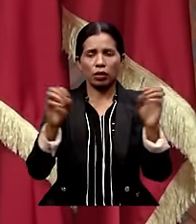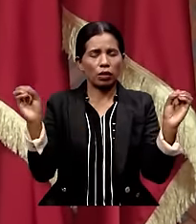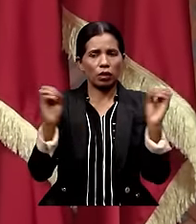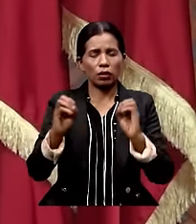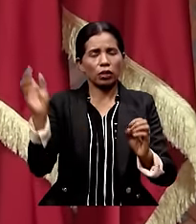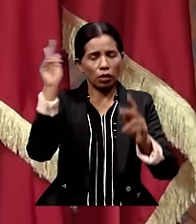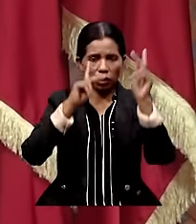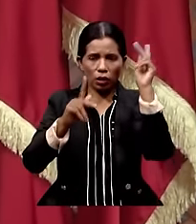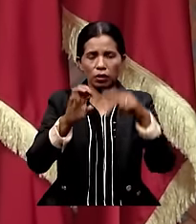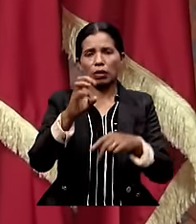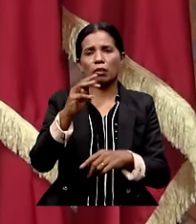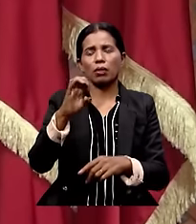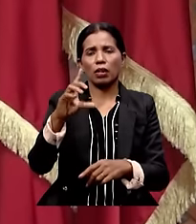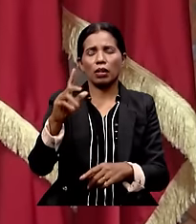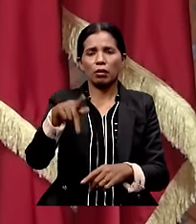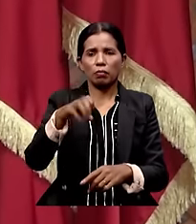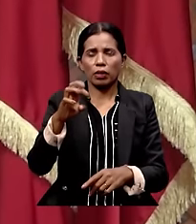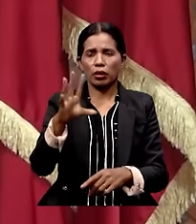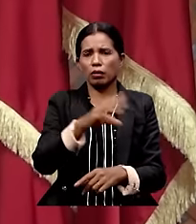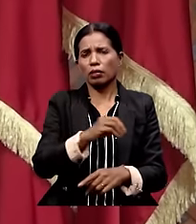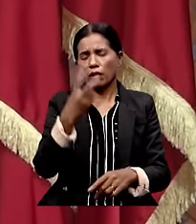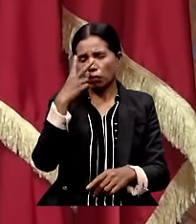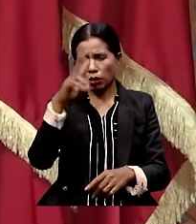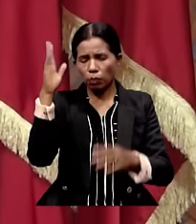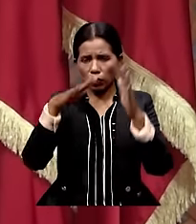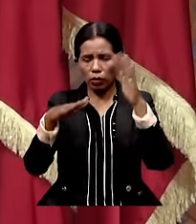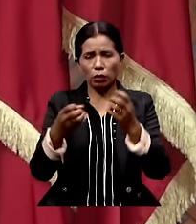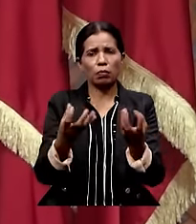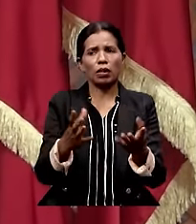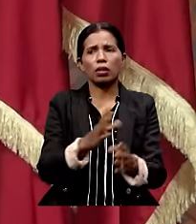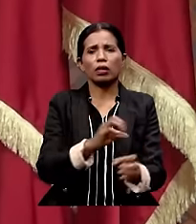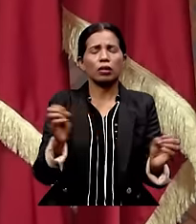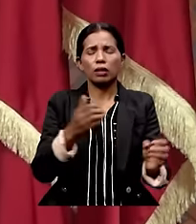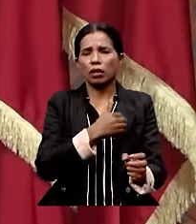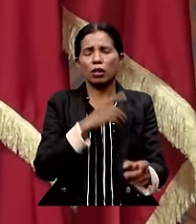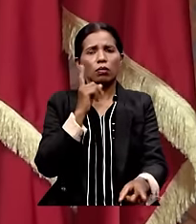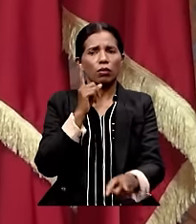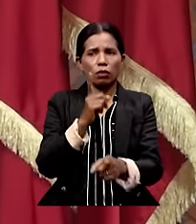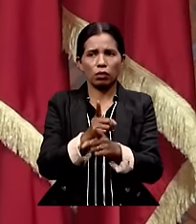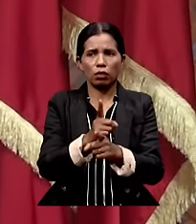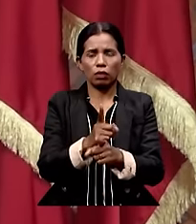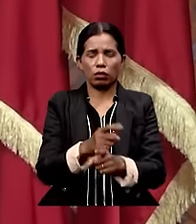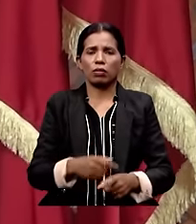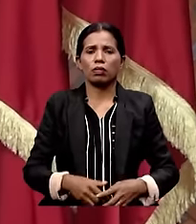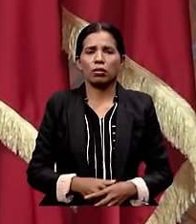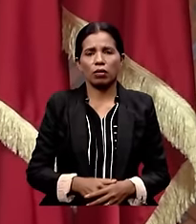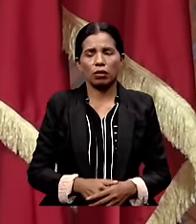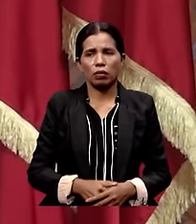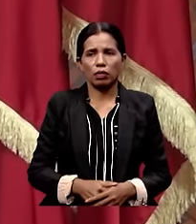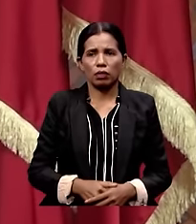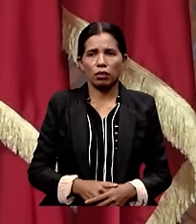Emília Pires, a situação para que agora é injusto, nós, na fato, agora é caso Emília Pires, né?